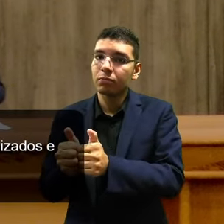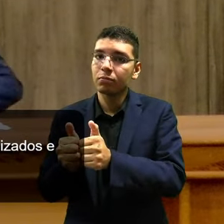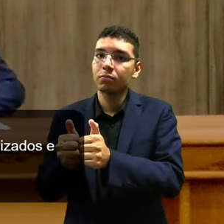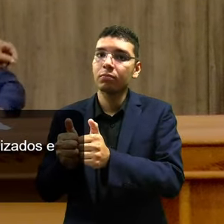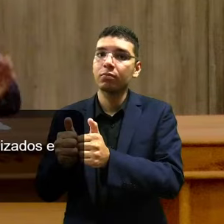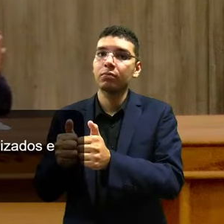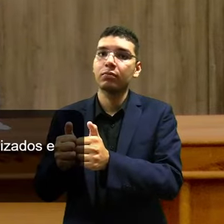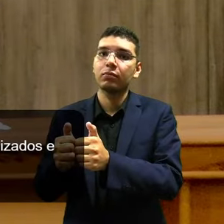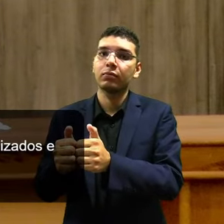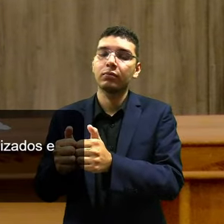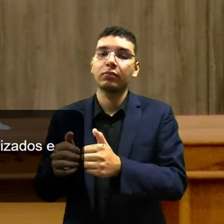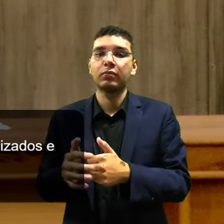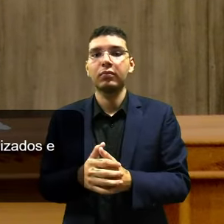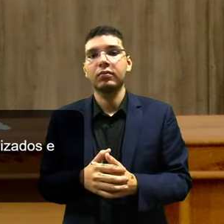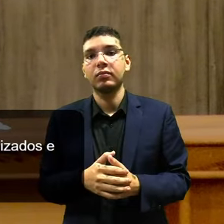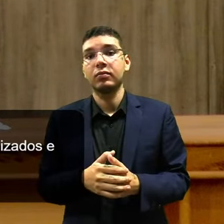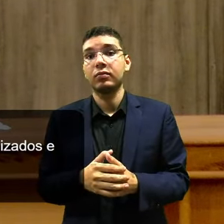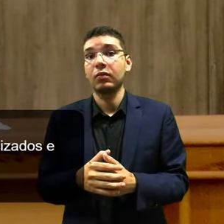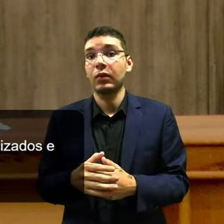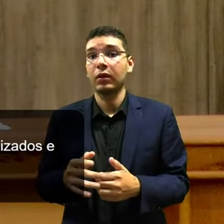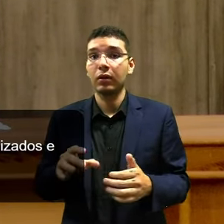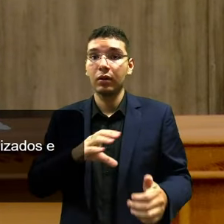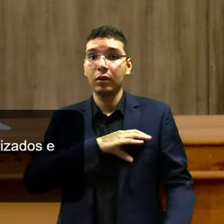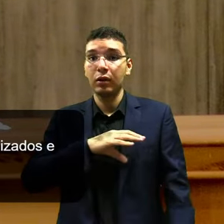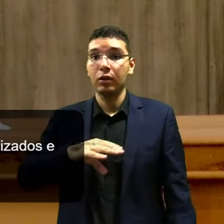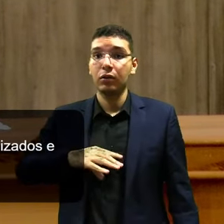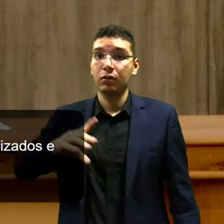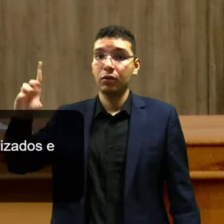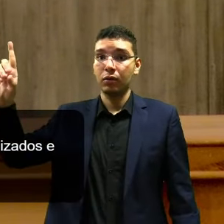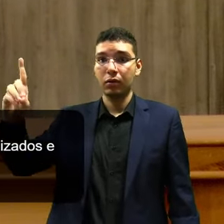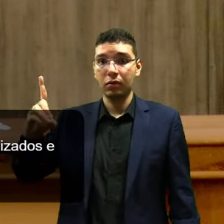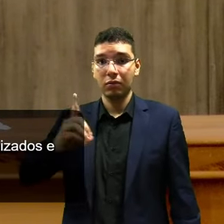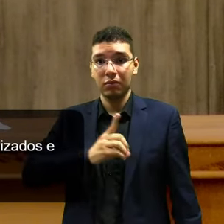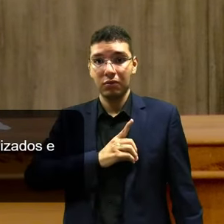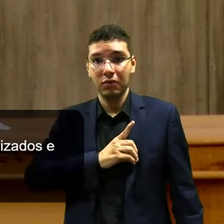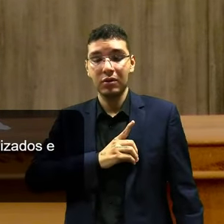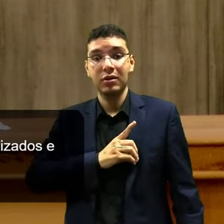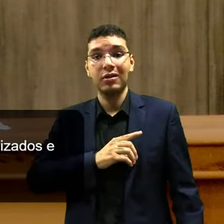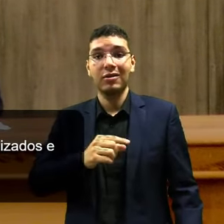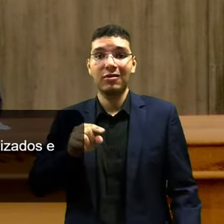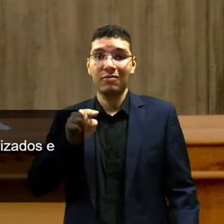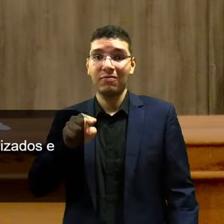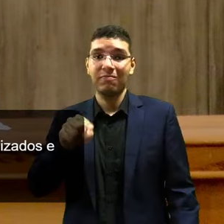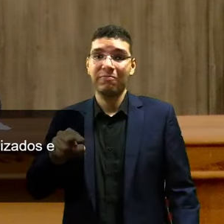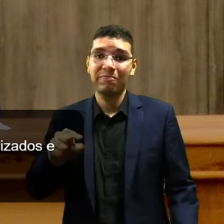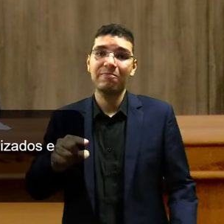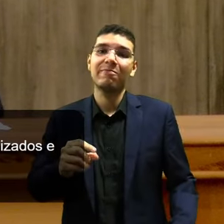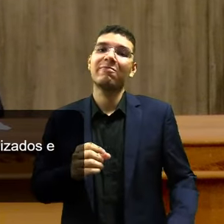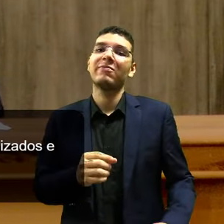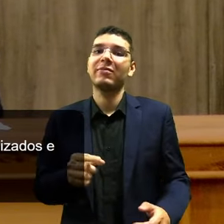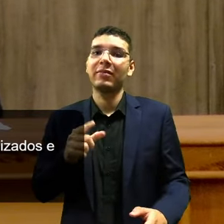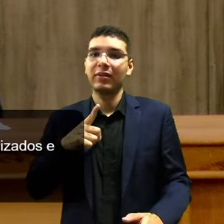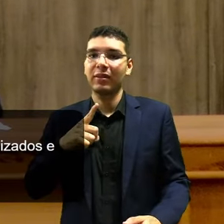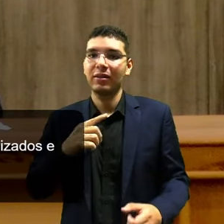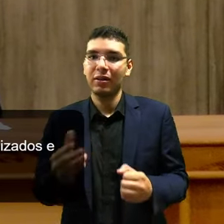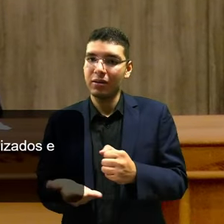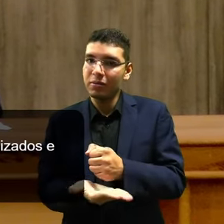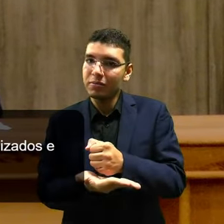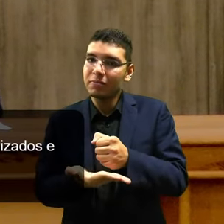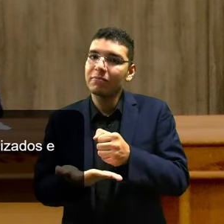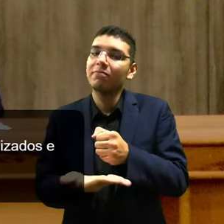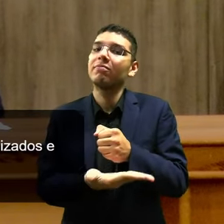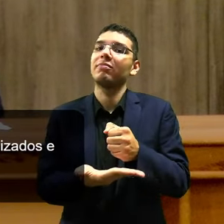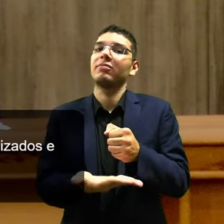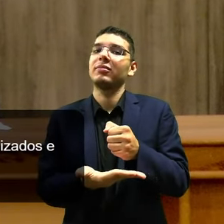Ei quando Cristo Está dentro de você você está o quê enraizada enraizada E o que mais e fundados em amor Olhe para